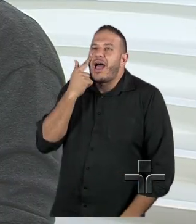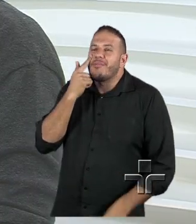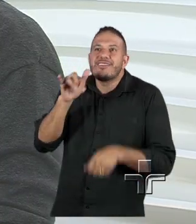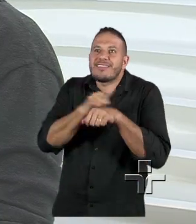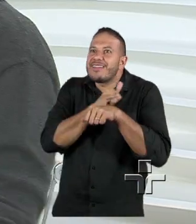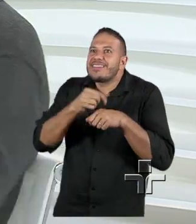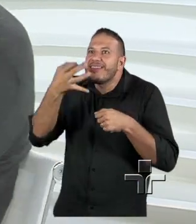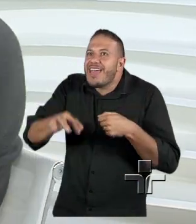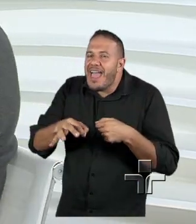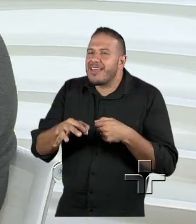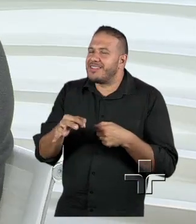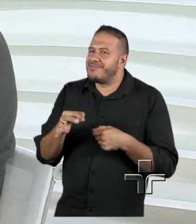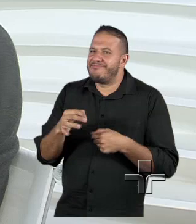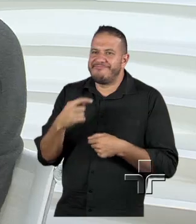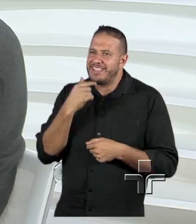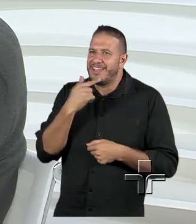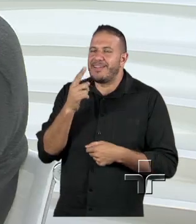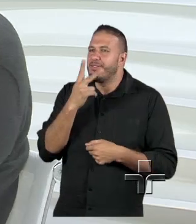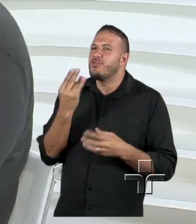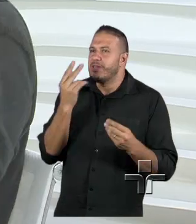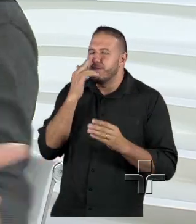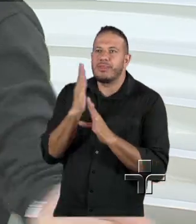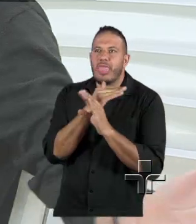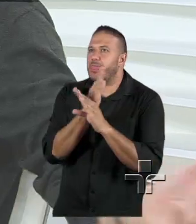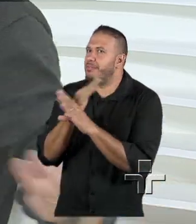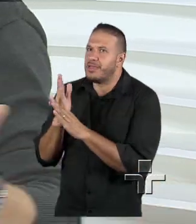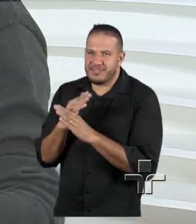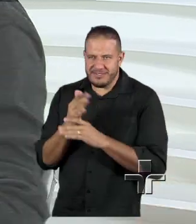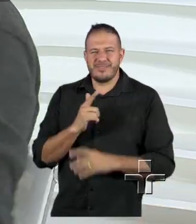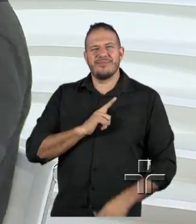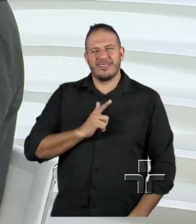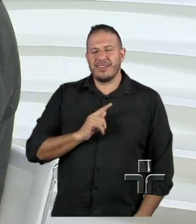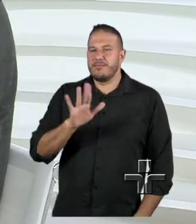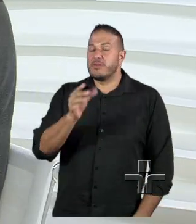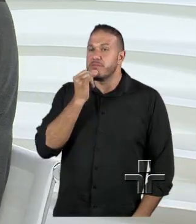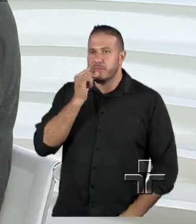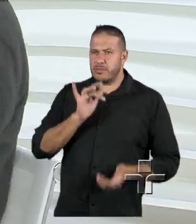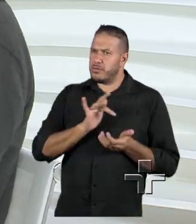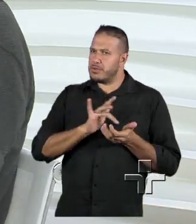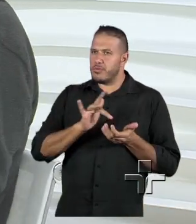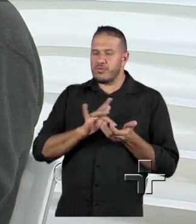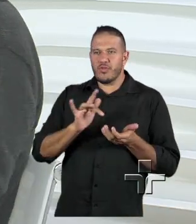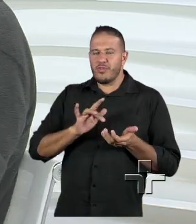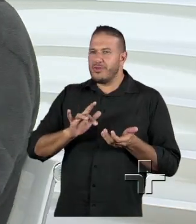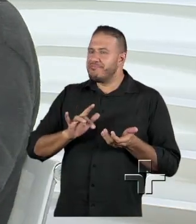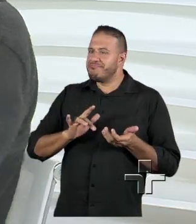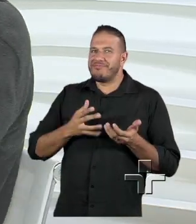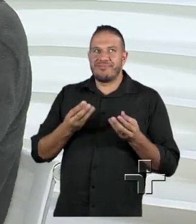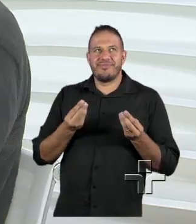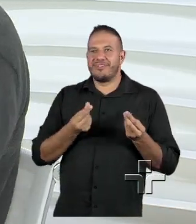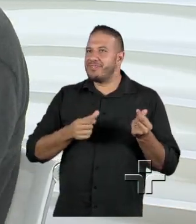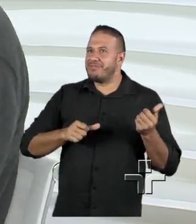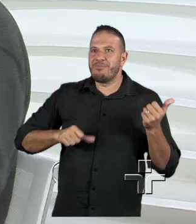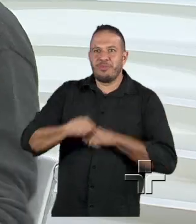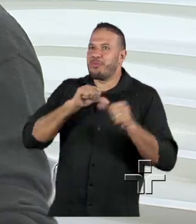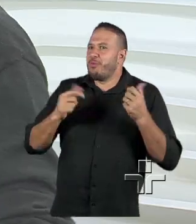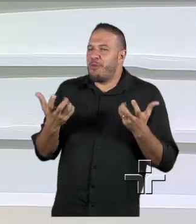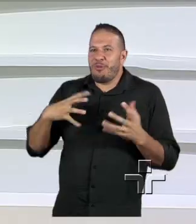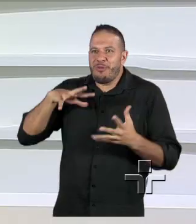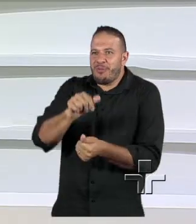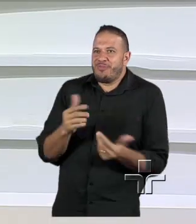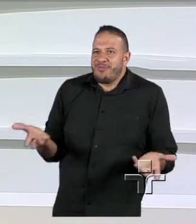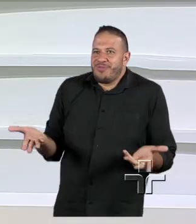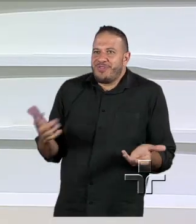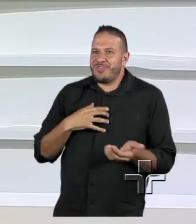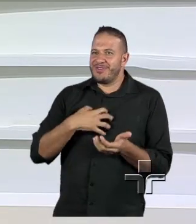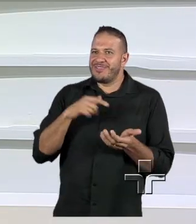perdido. Perdido, eu digo, quer dizer, veja, o celular mudou a forma... Sim. O celular, ele mudou o mundo.